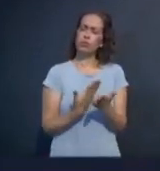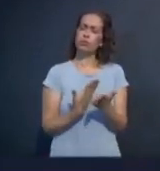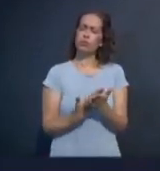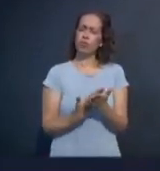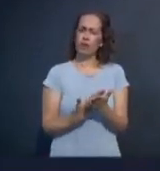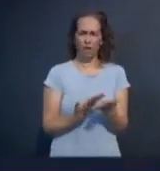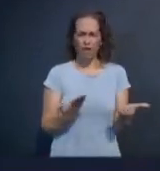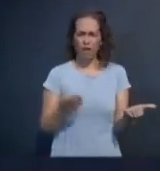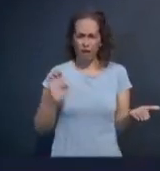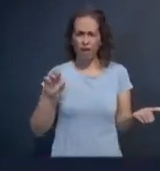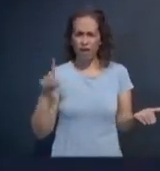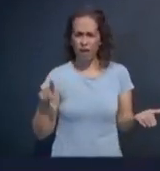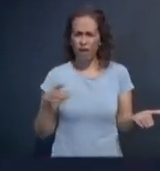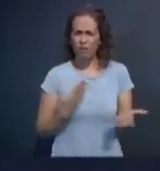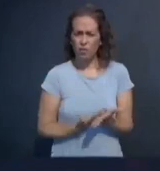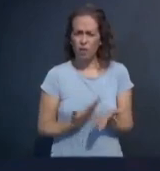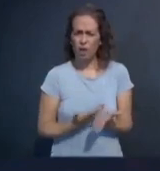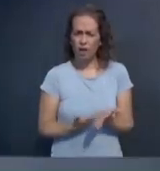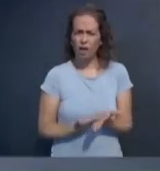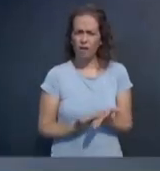É isso? Para que?